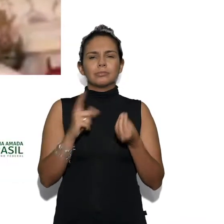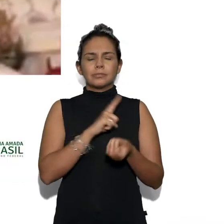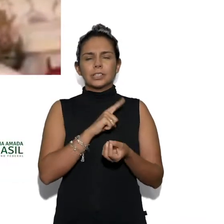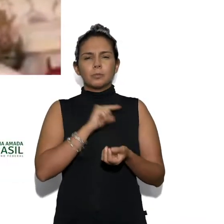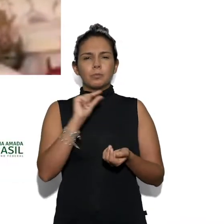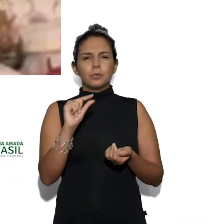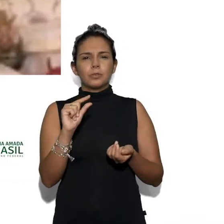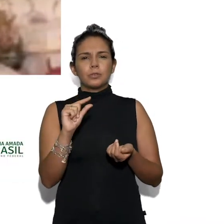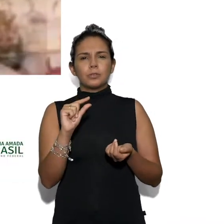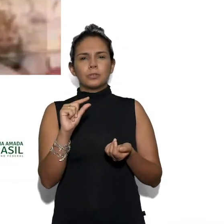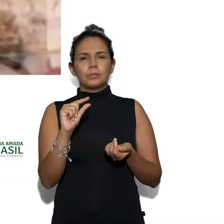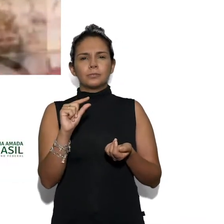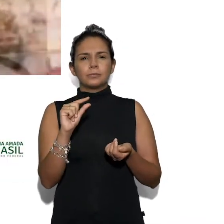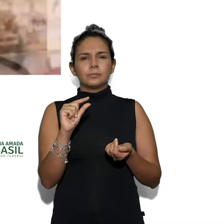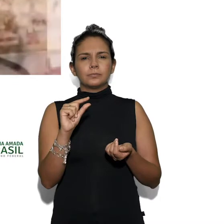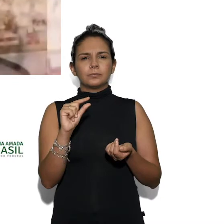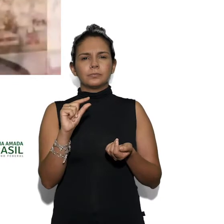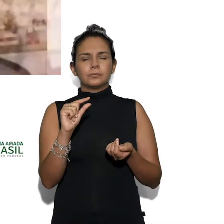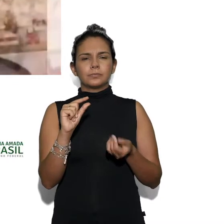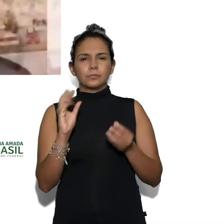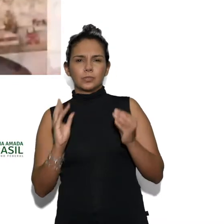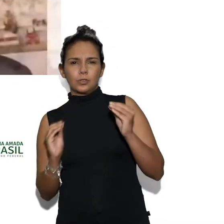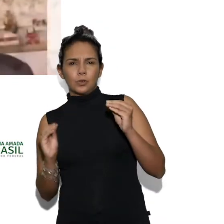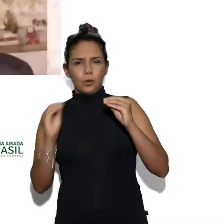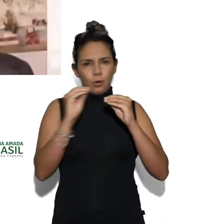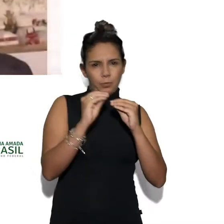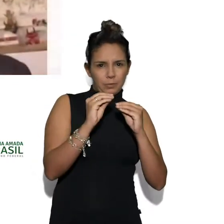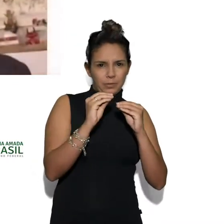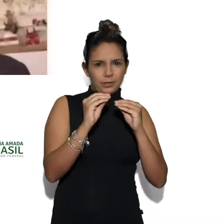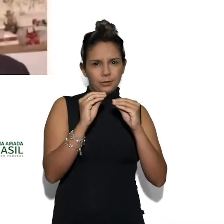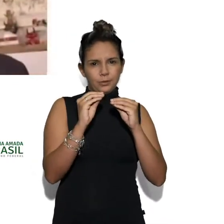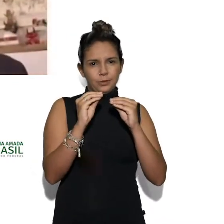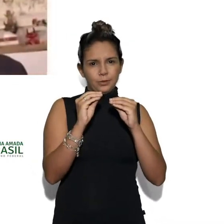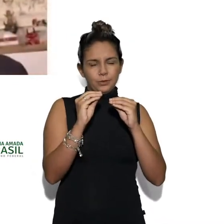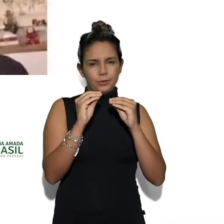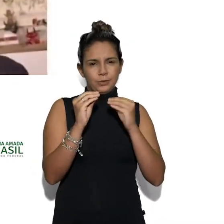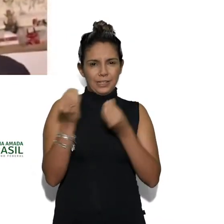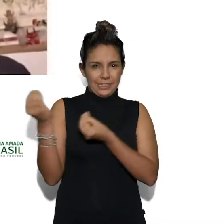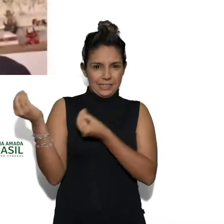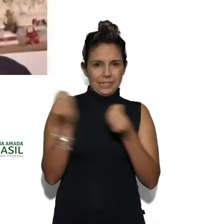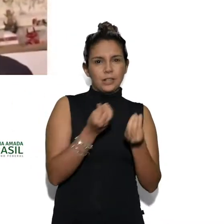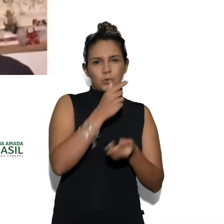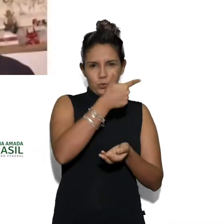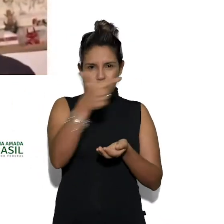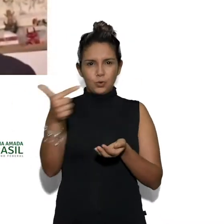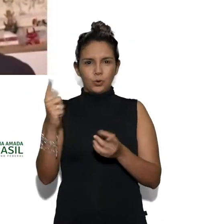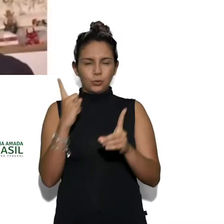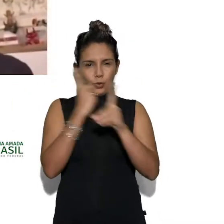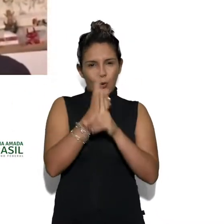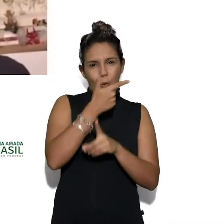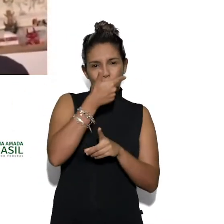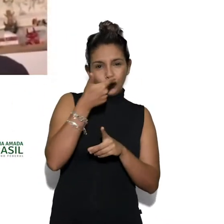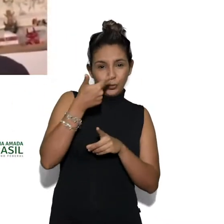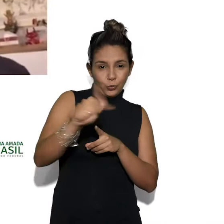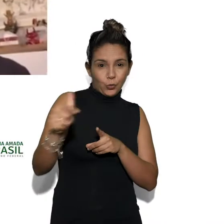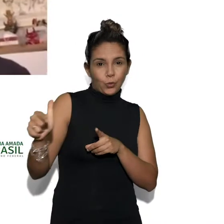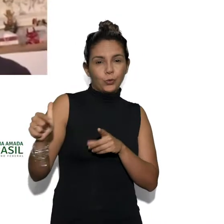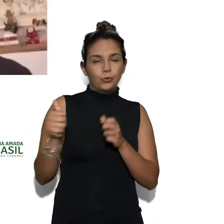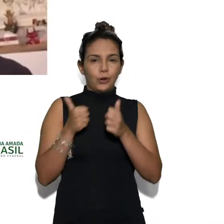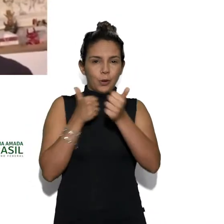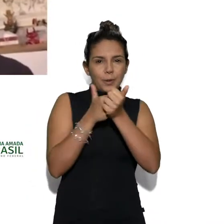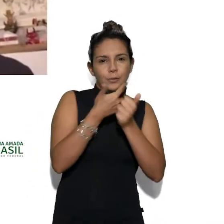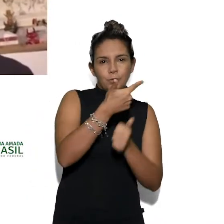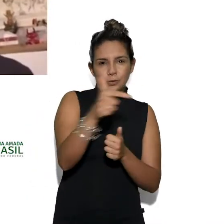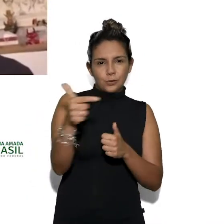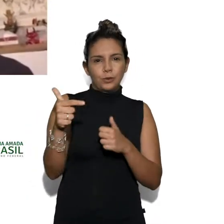pouco aquele complemento que tem que ver com o que trazem os outros, o encontro dos outros, o acompanhamento dos